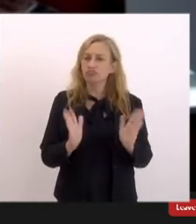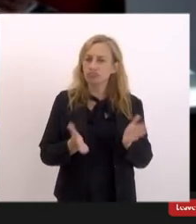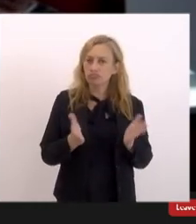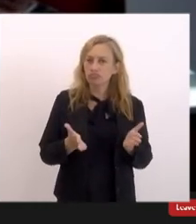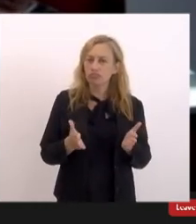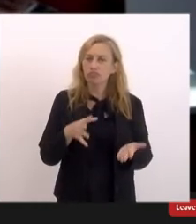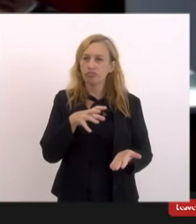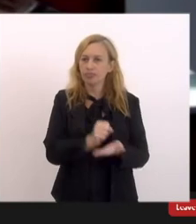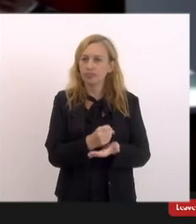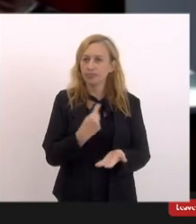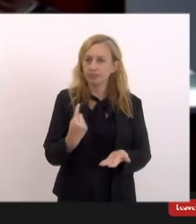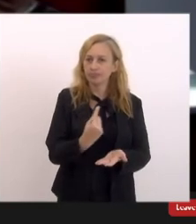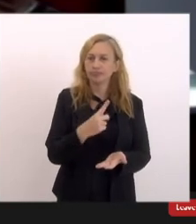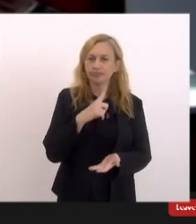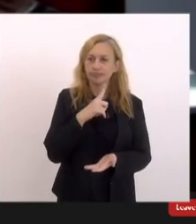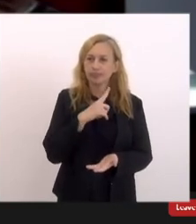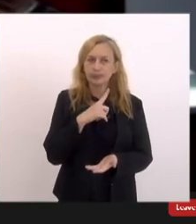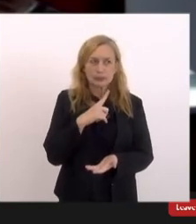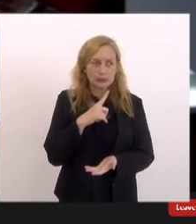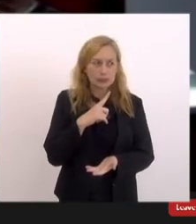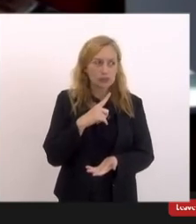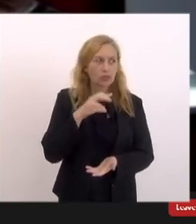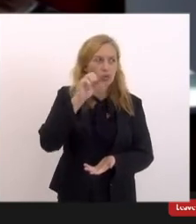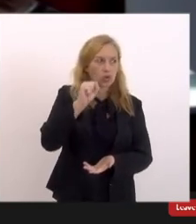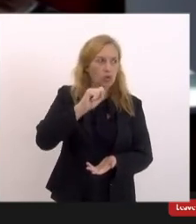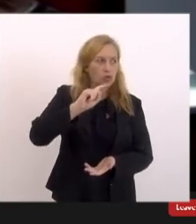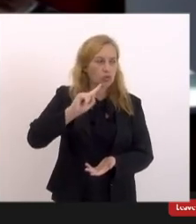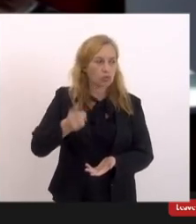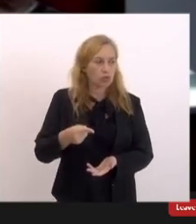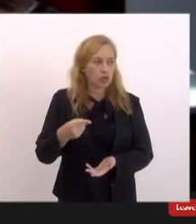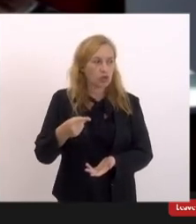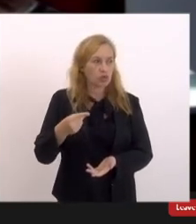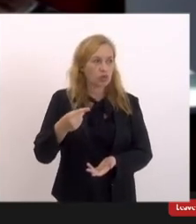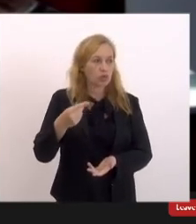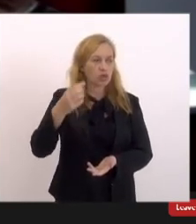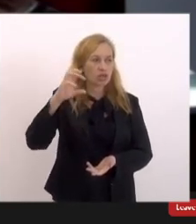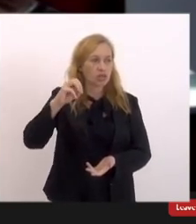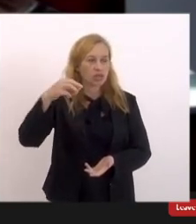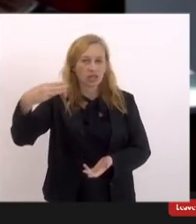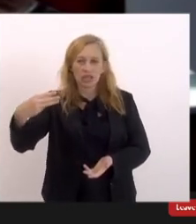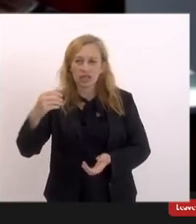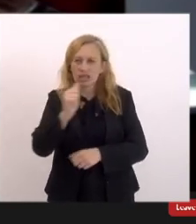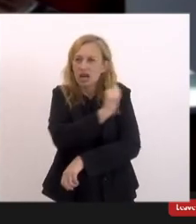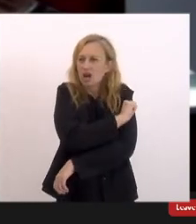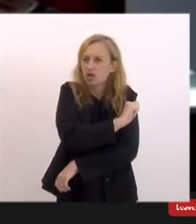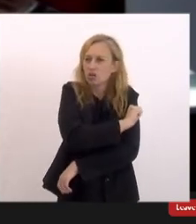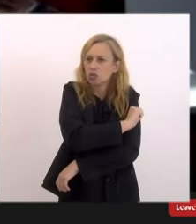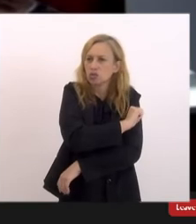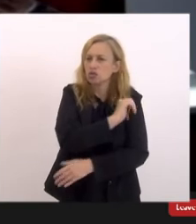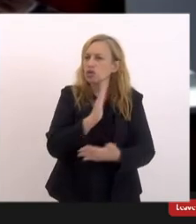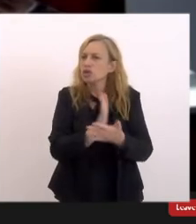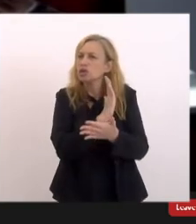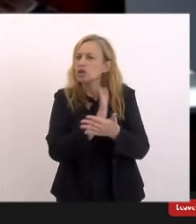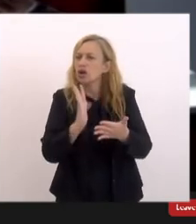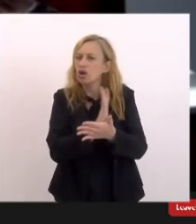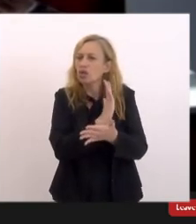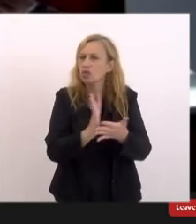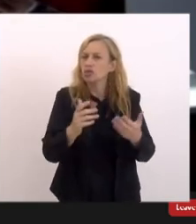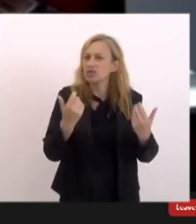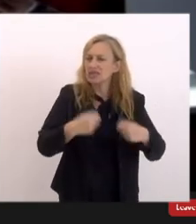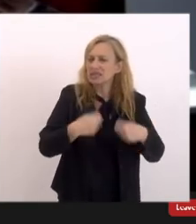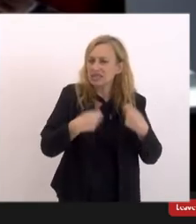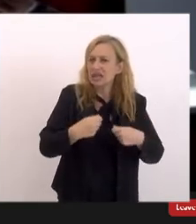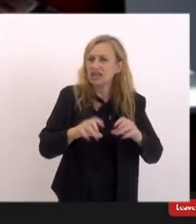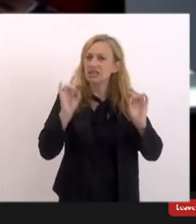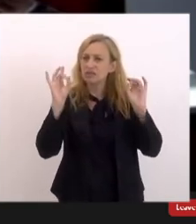nossos registros, nós temos 8.003 alunos com algum tipo de necessidade especial, com algum